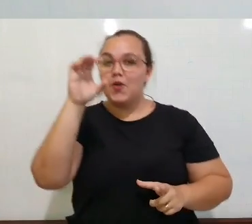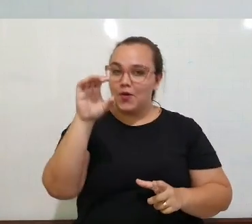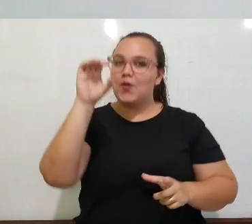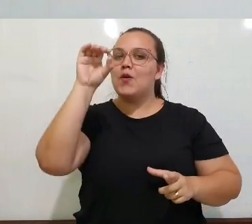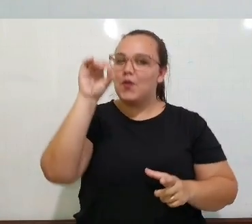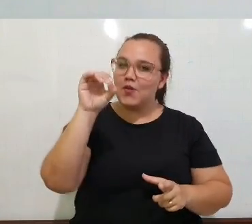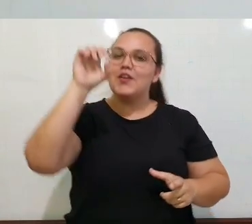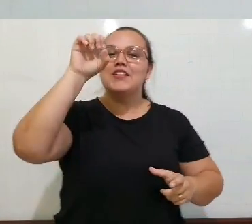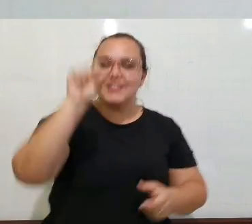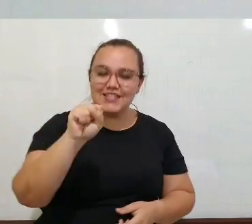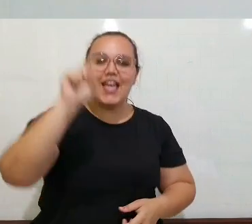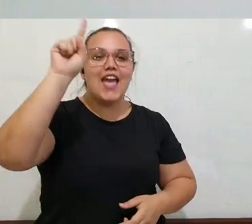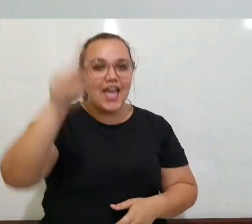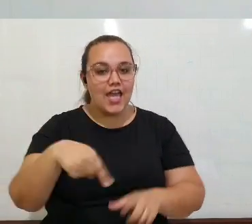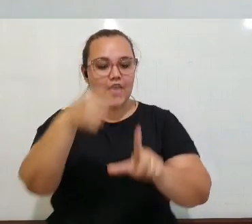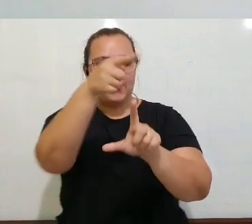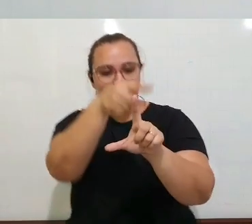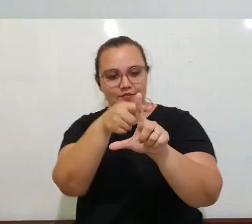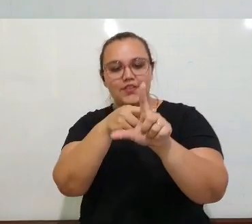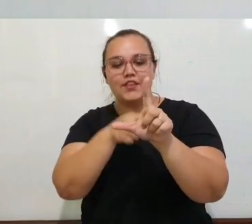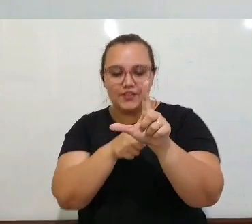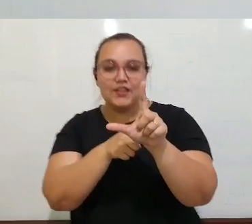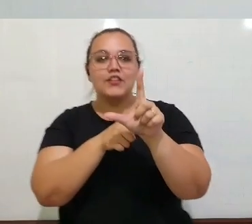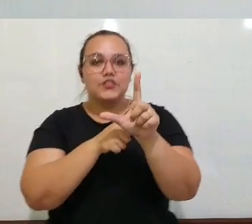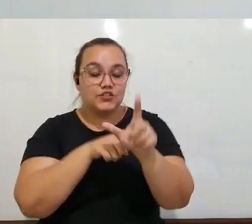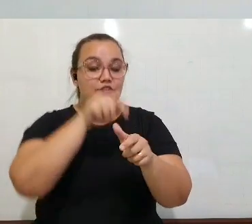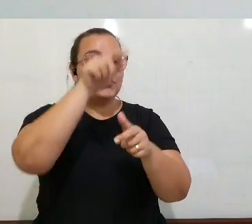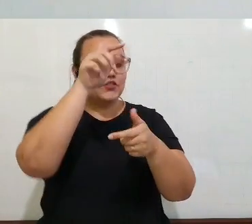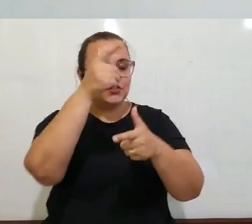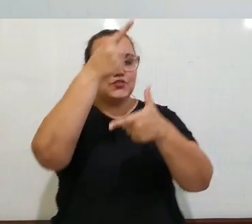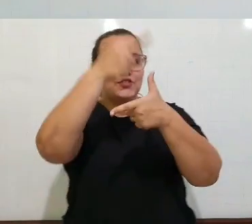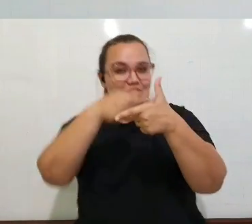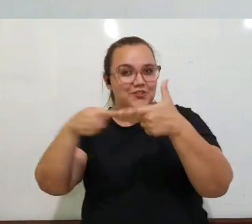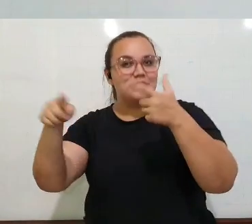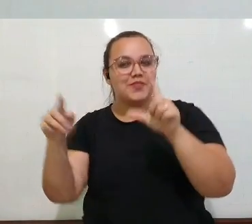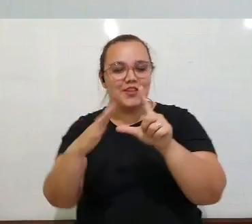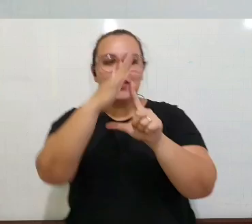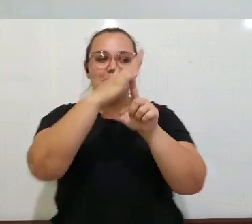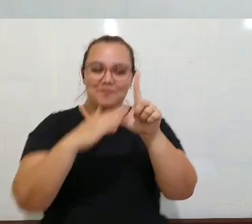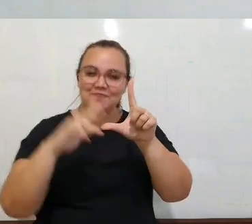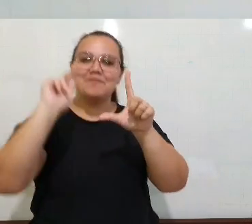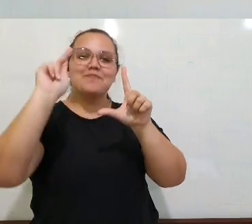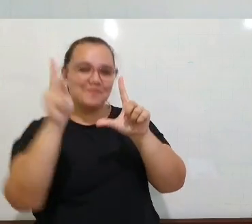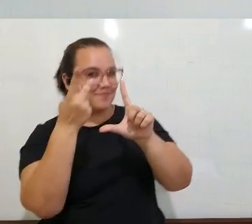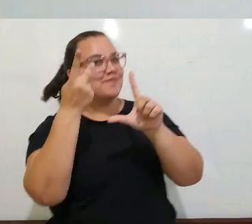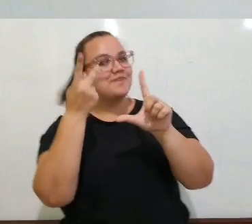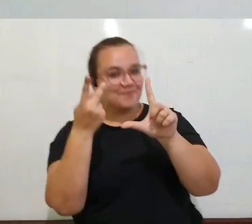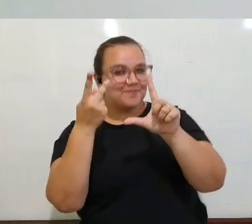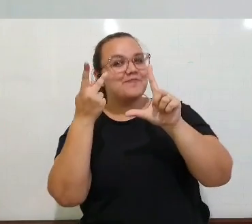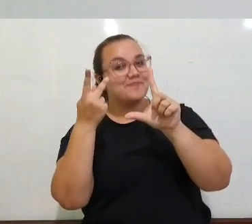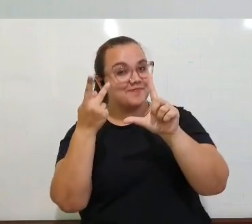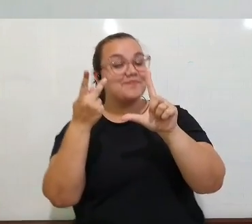O cosseno é cateto adjacente sobre hipotenusa.